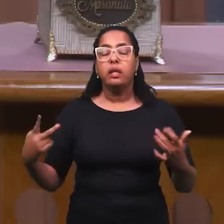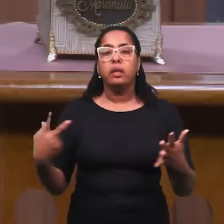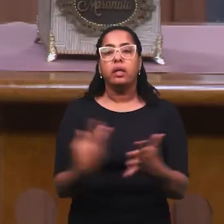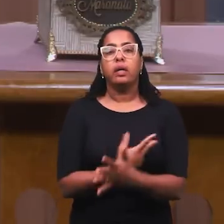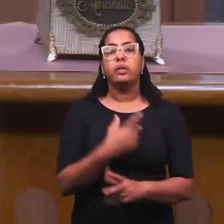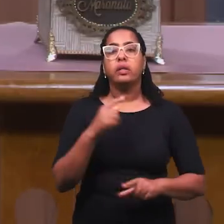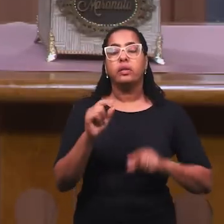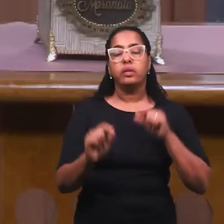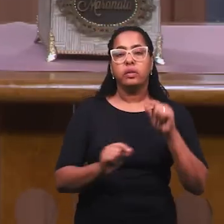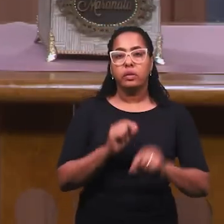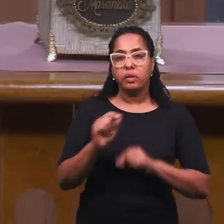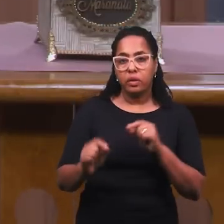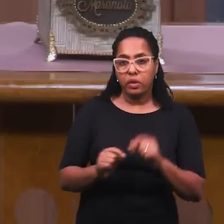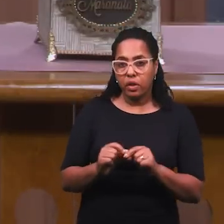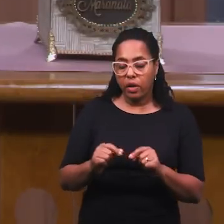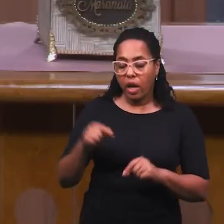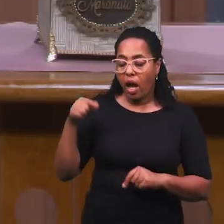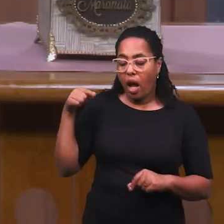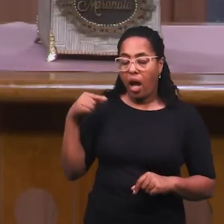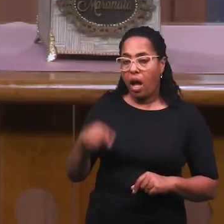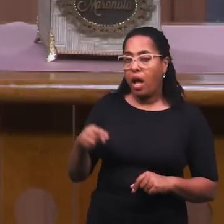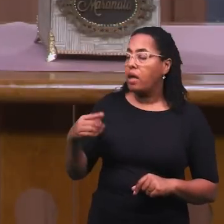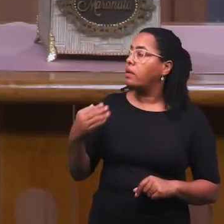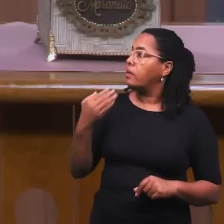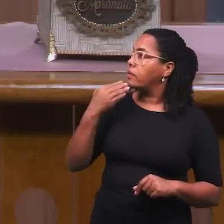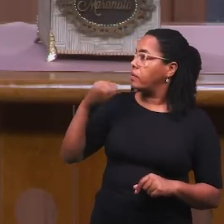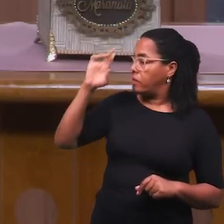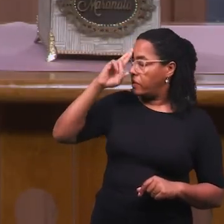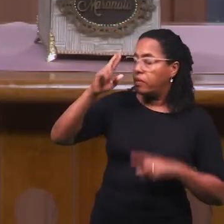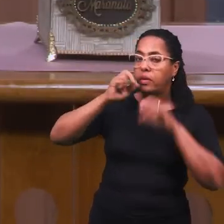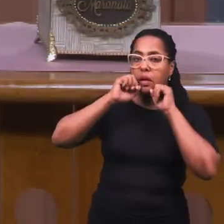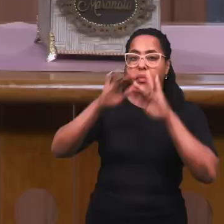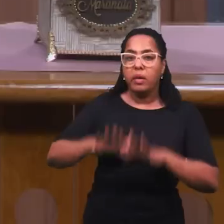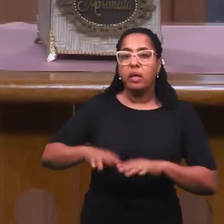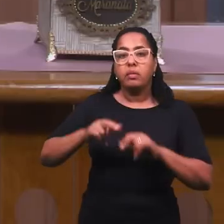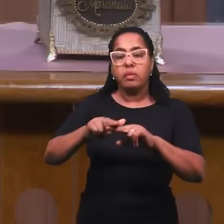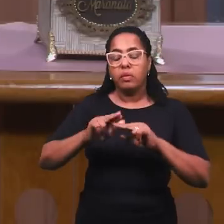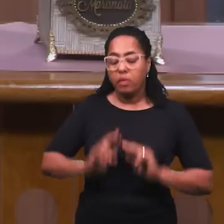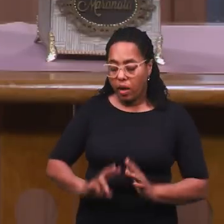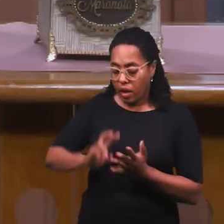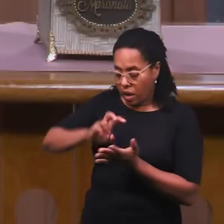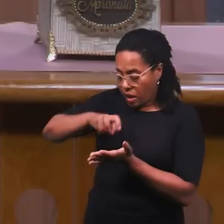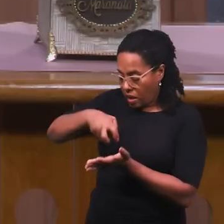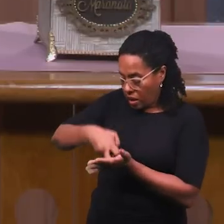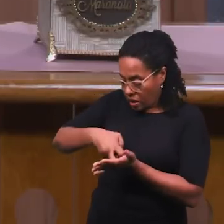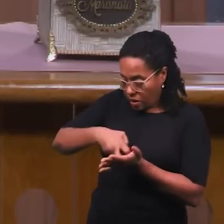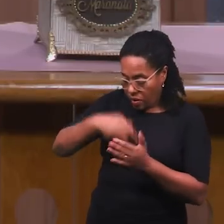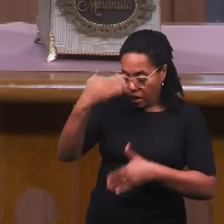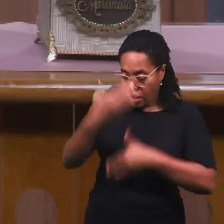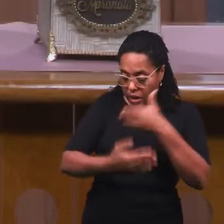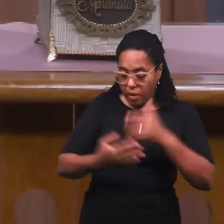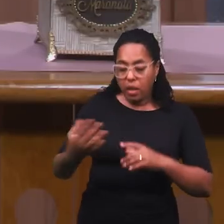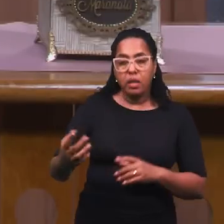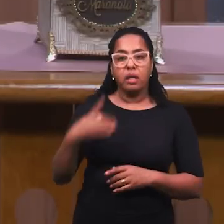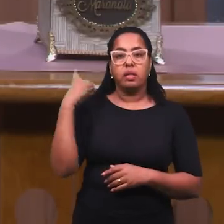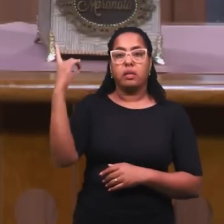E ele ali então, ele busca da parte do Senhor a bênção, porque ele se ajoelha diante de Davi.